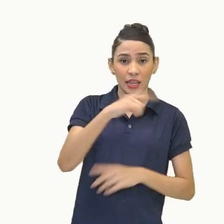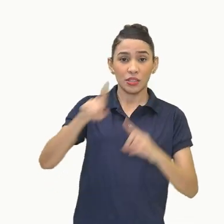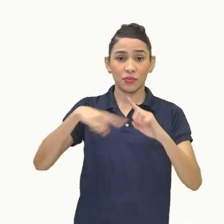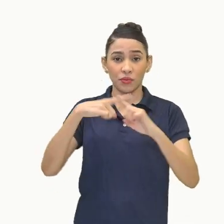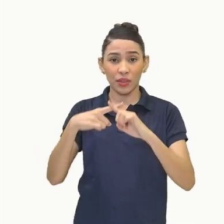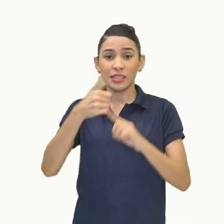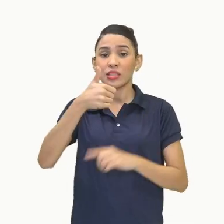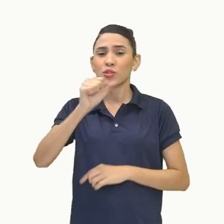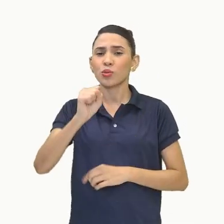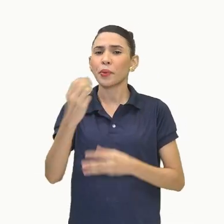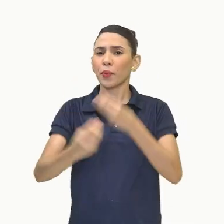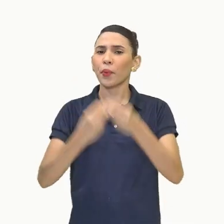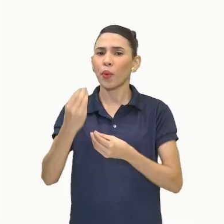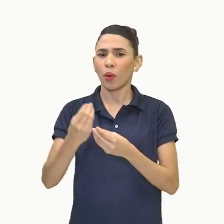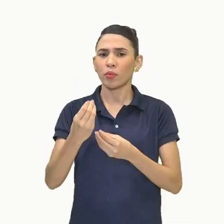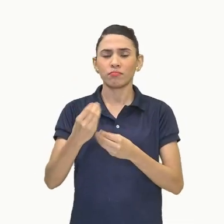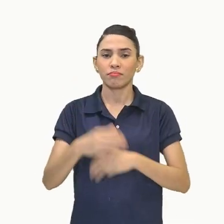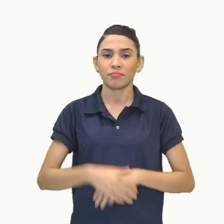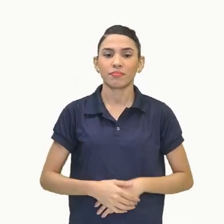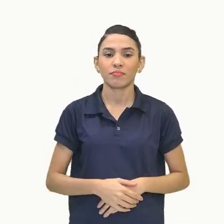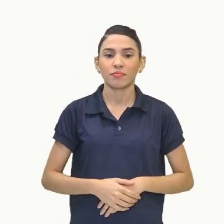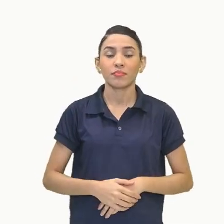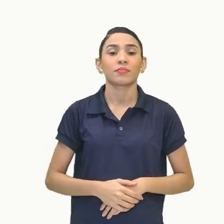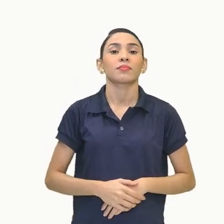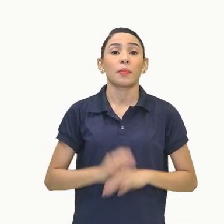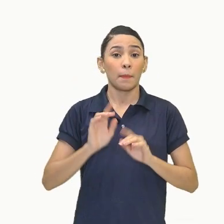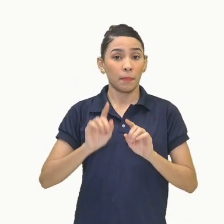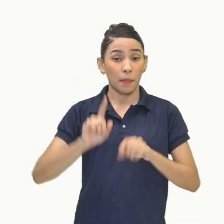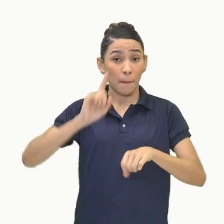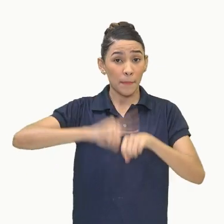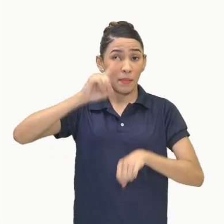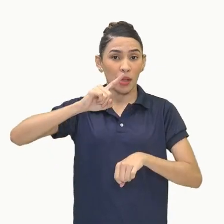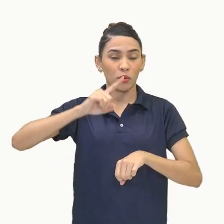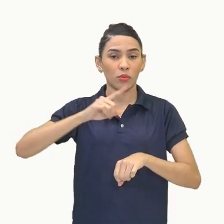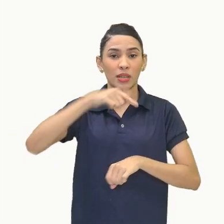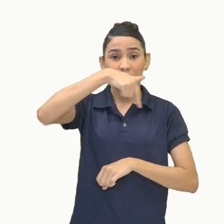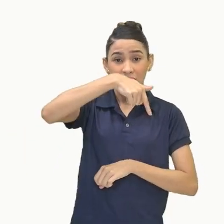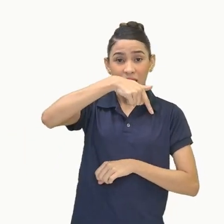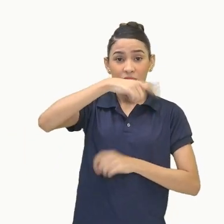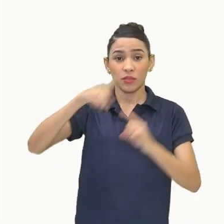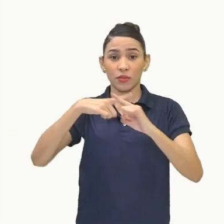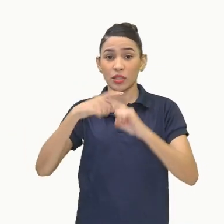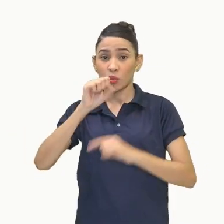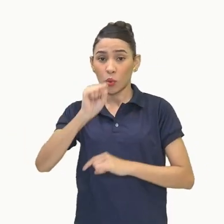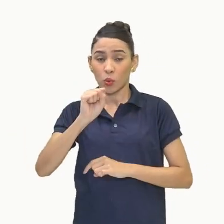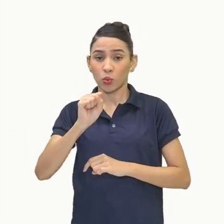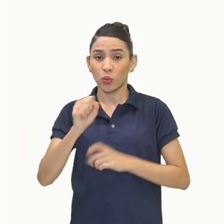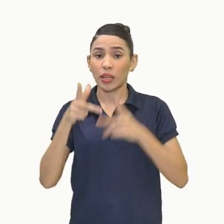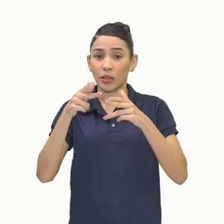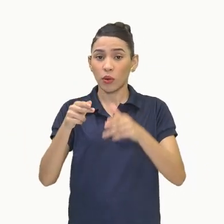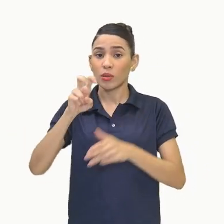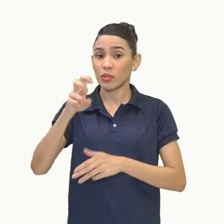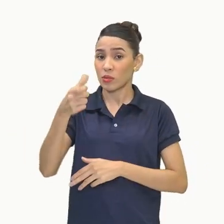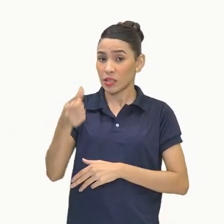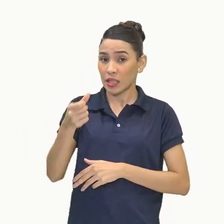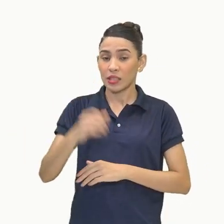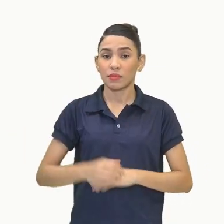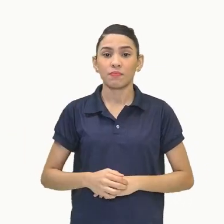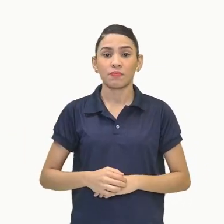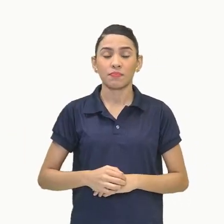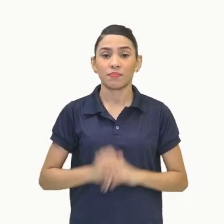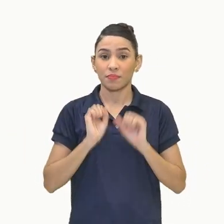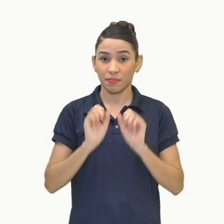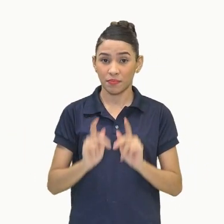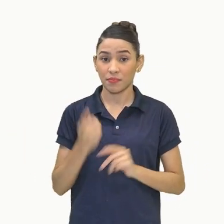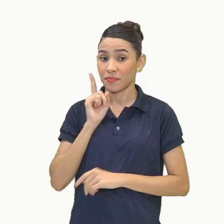como é que eu faço? Primeiro eu multiplico 7 vezes 8. 7 vezes 8, 56. Sobe 5,